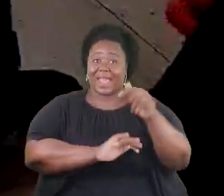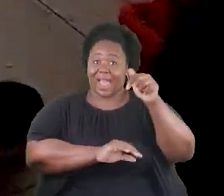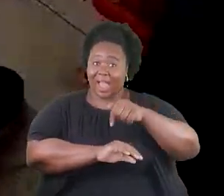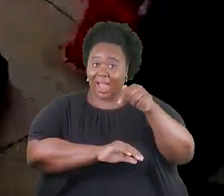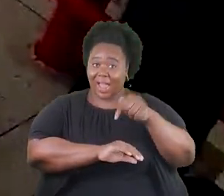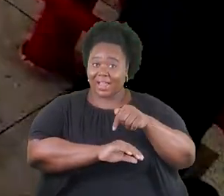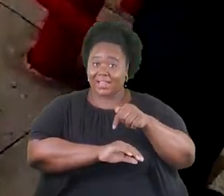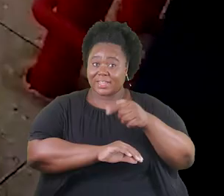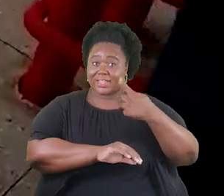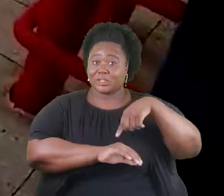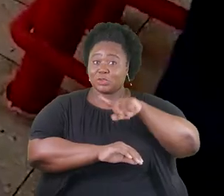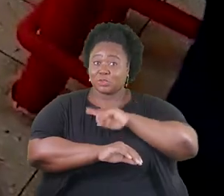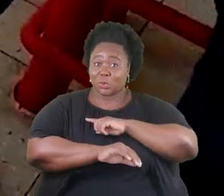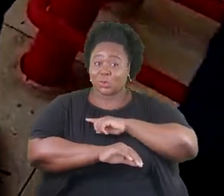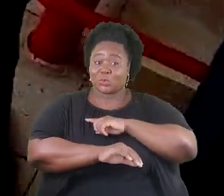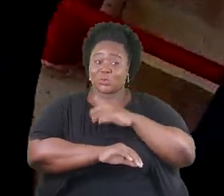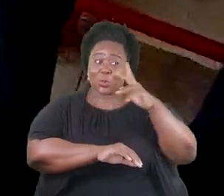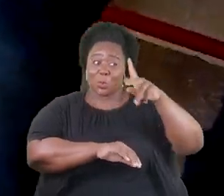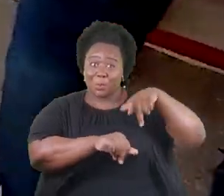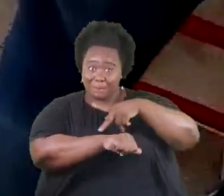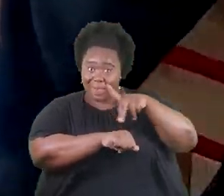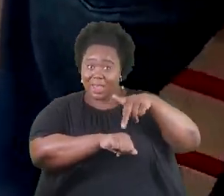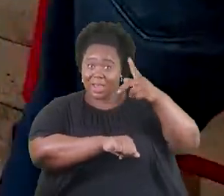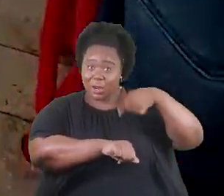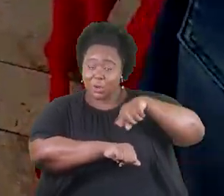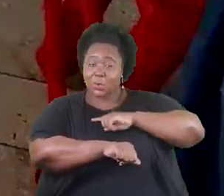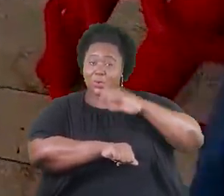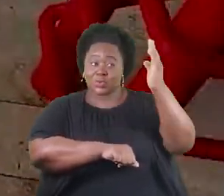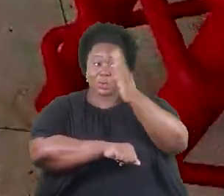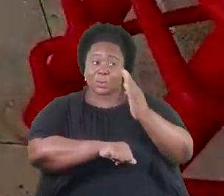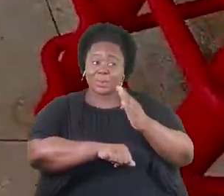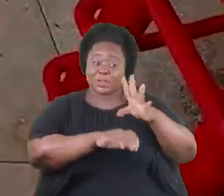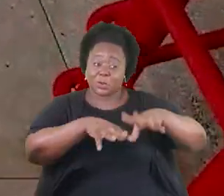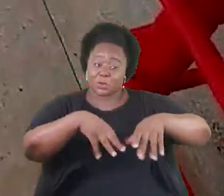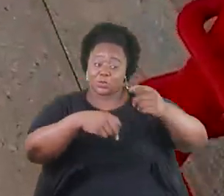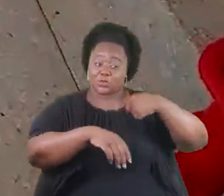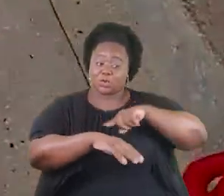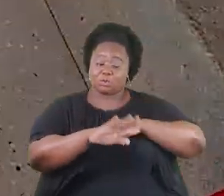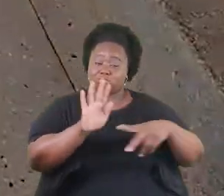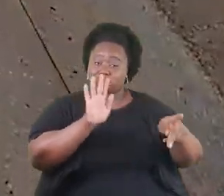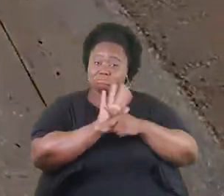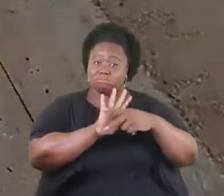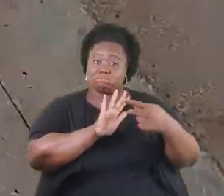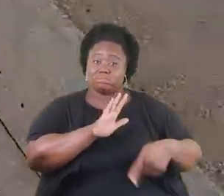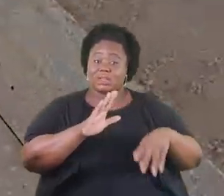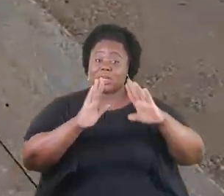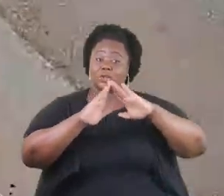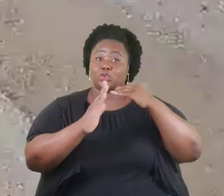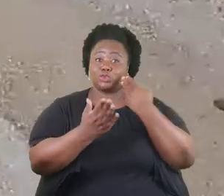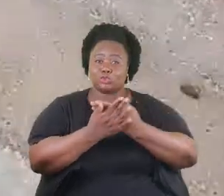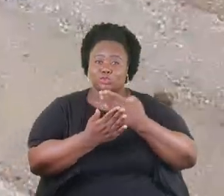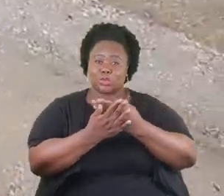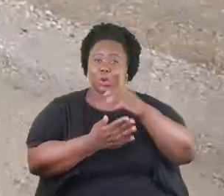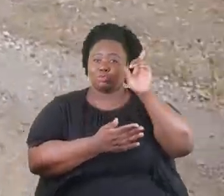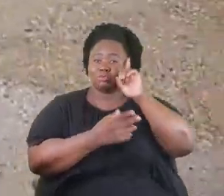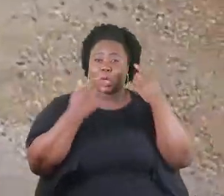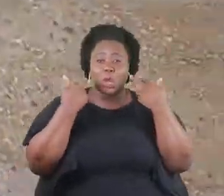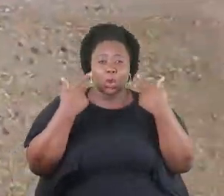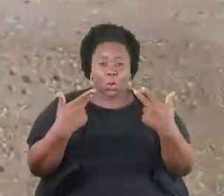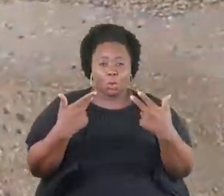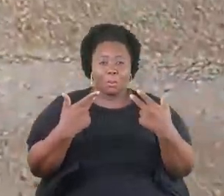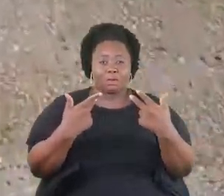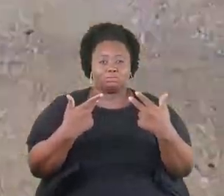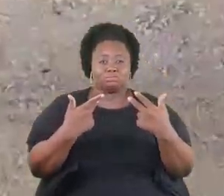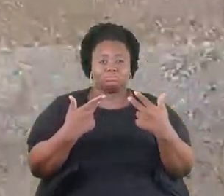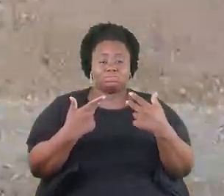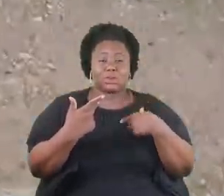Aqui, no nosso pedaço de Brasil, no chão da nossa escola, em dias que são considerados comuns,